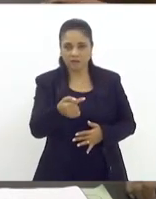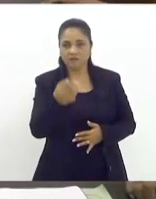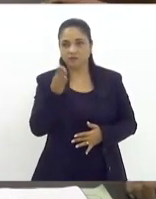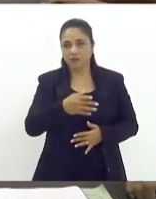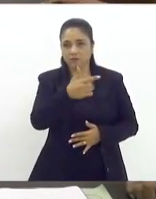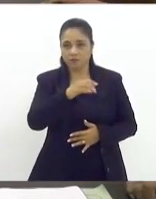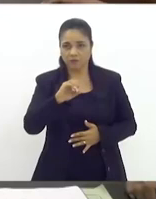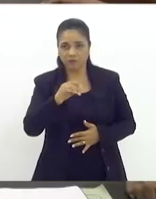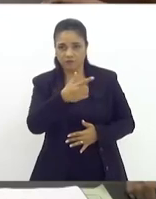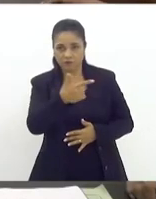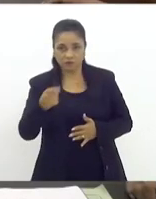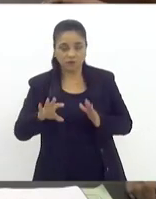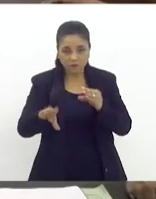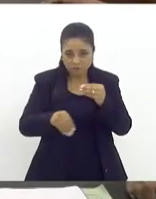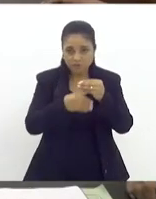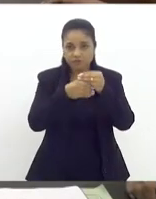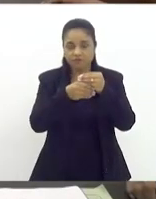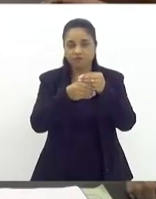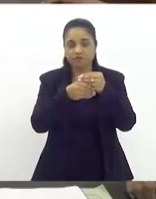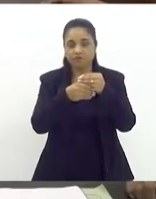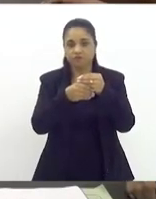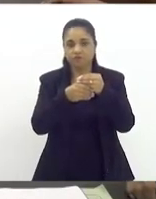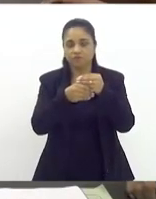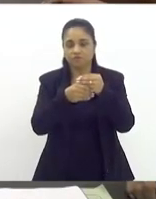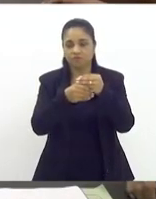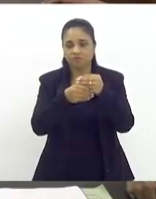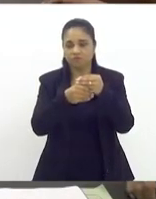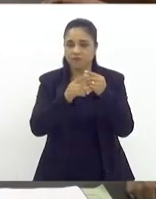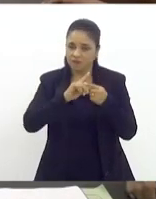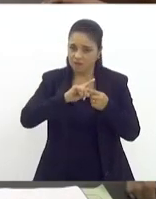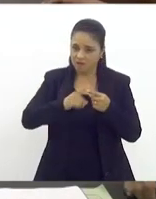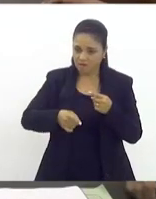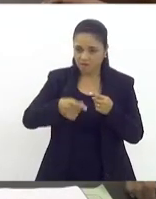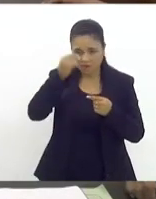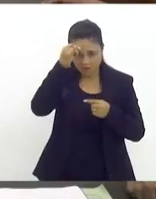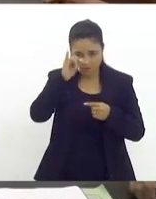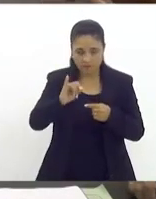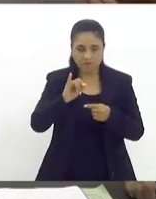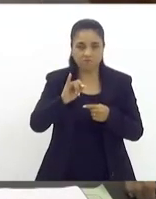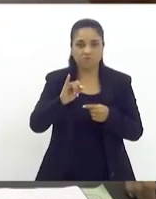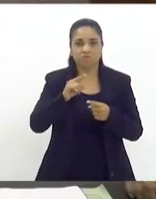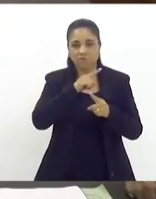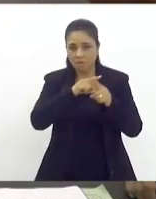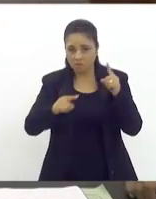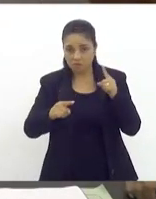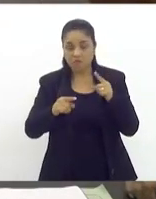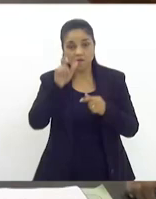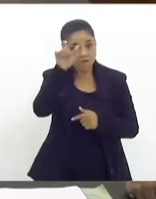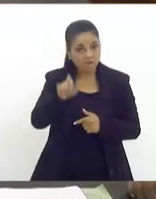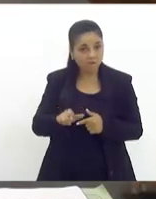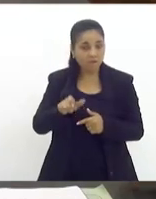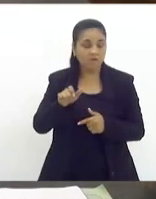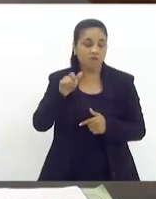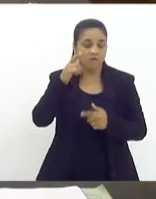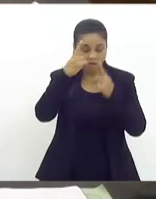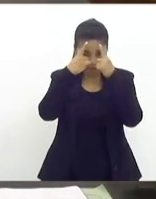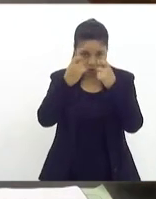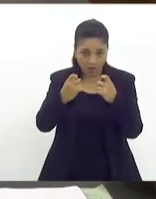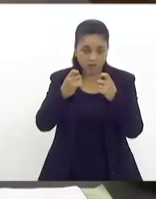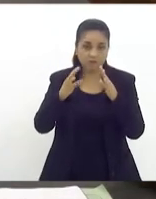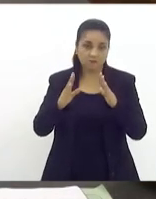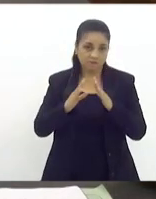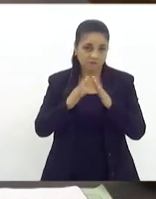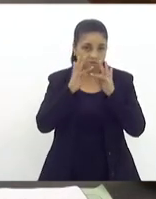mecanismo para complementar, coibir... a violência contra a mulher nas relações domésticas e familiares. O parecer